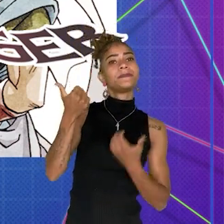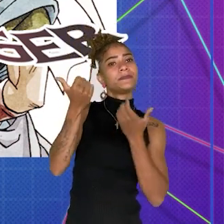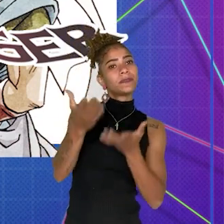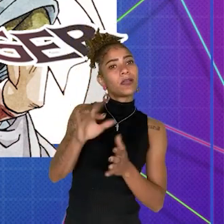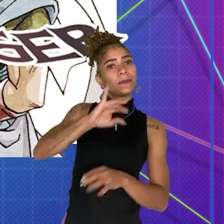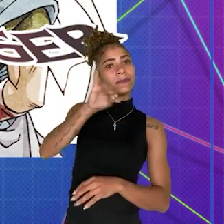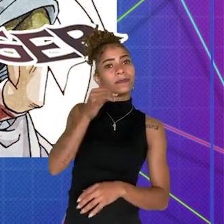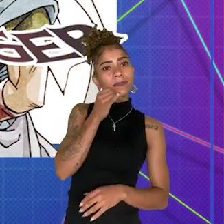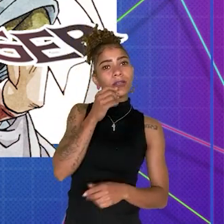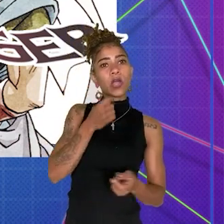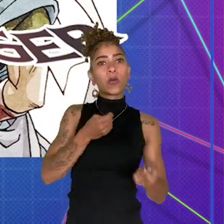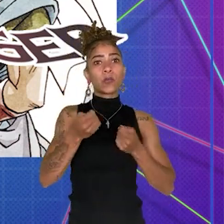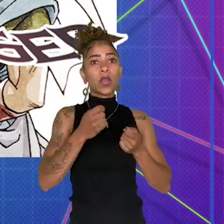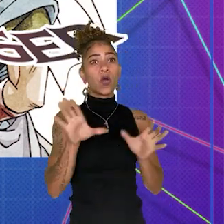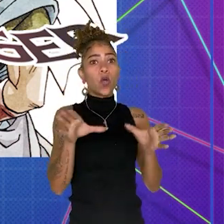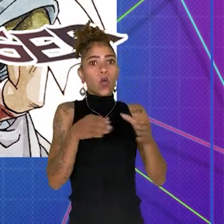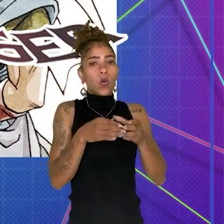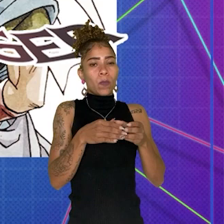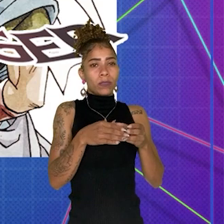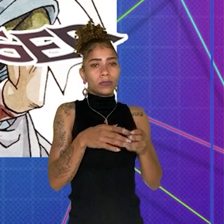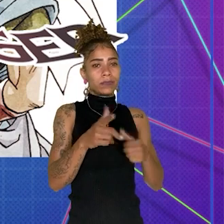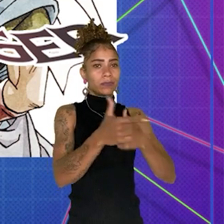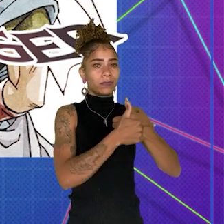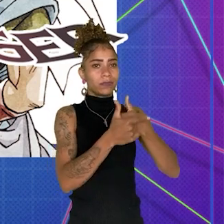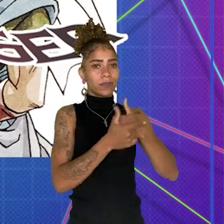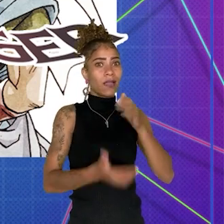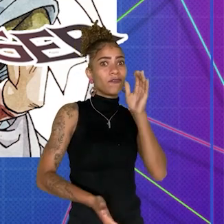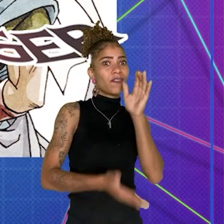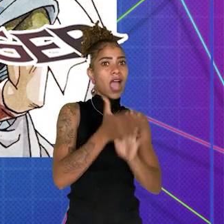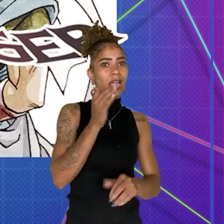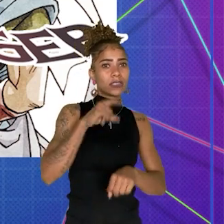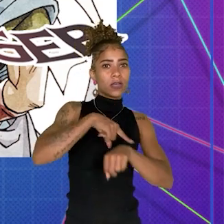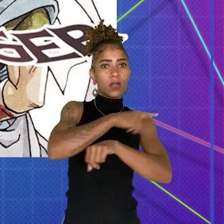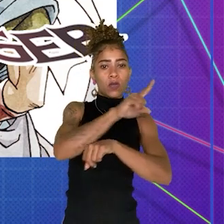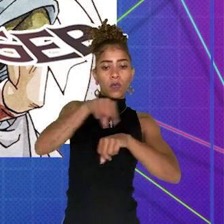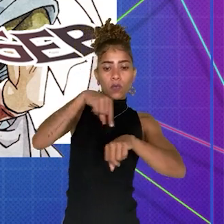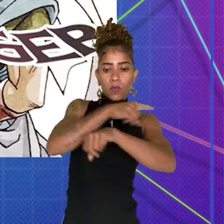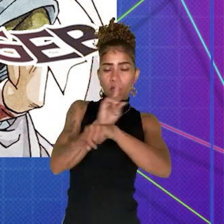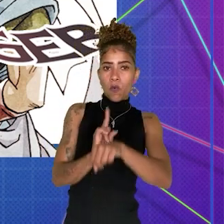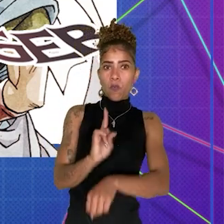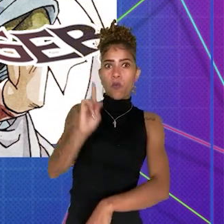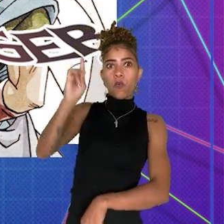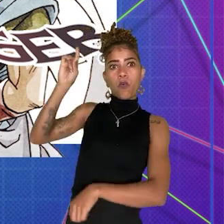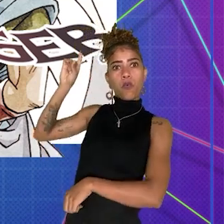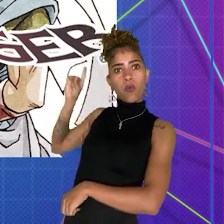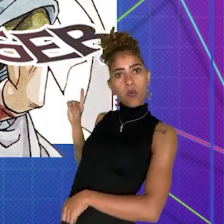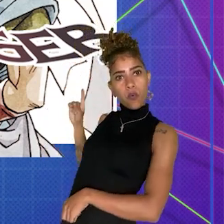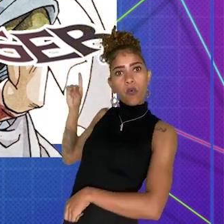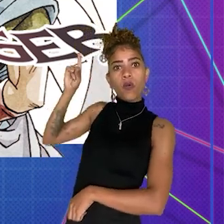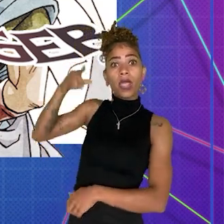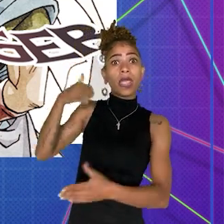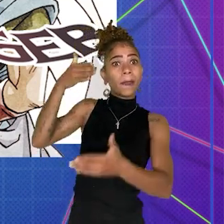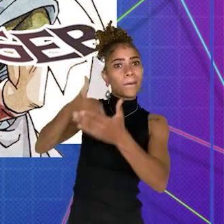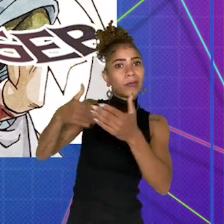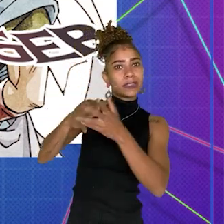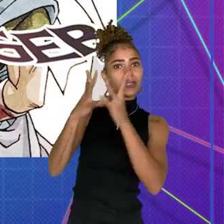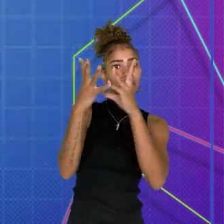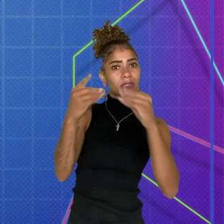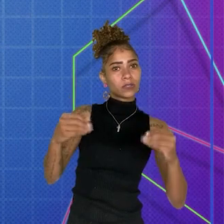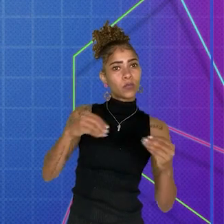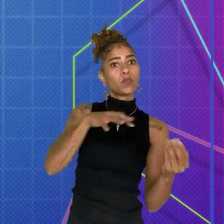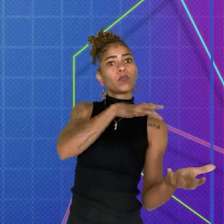bits permite ao jogador controlar um grupo de personagens que viajam através do tempo para mudar o rumo da história e impedir a destruição do